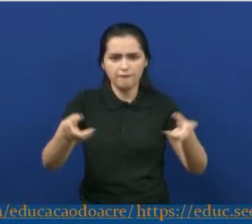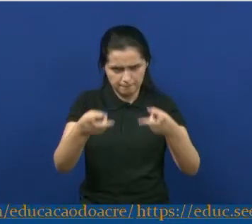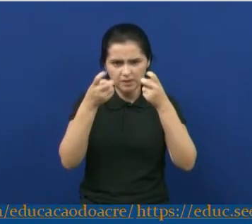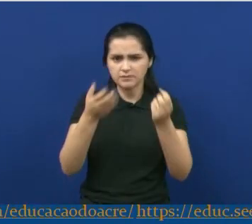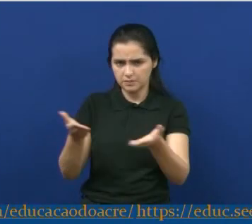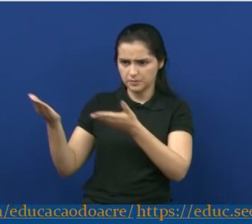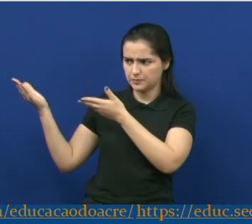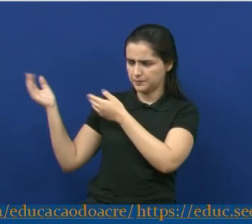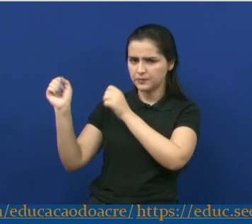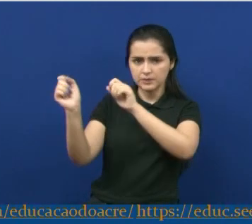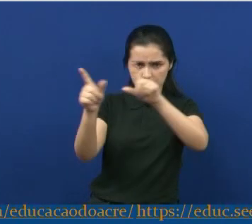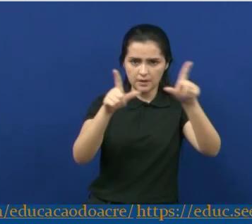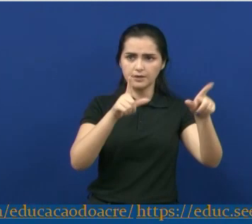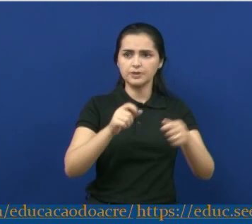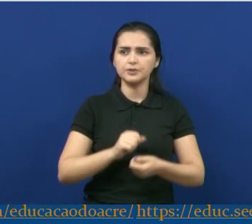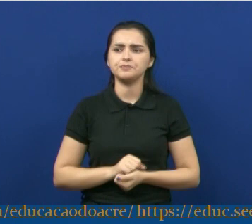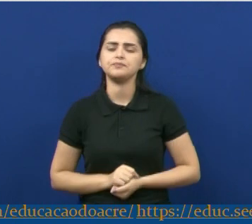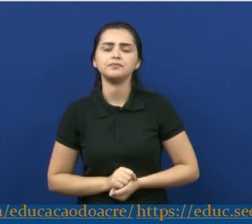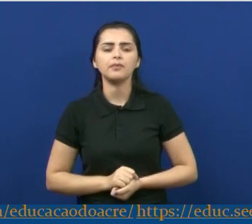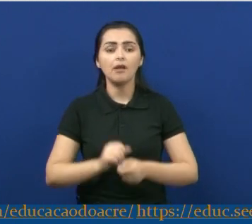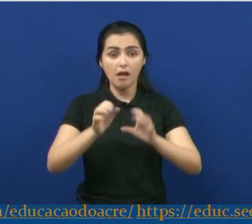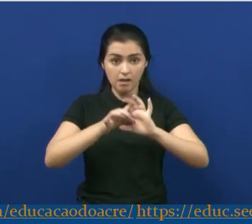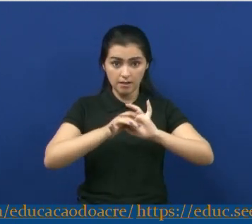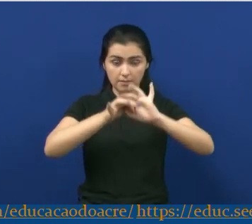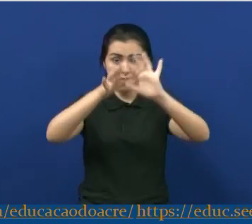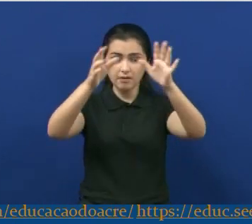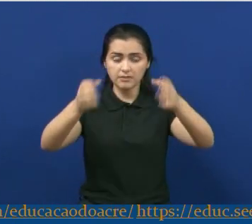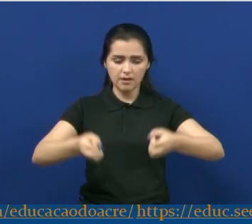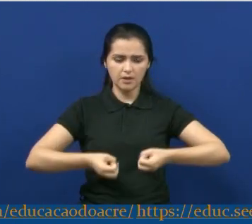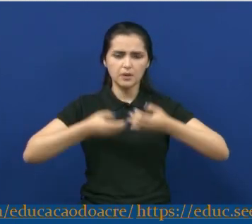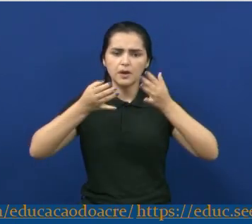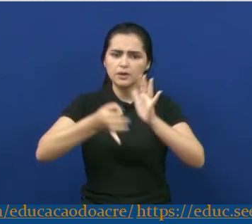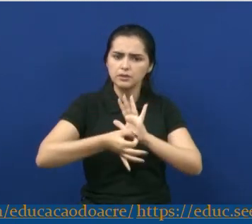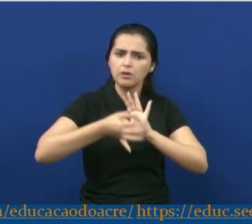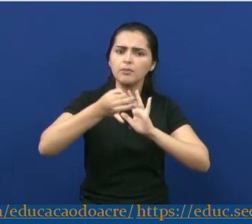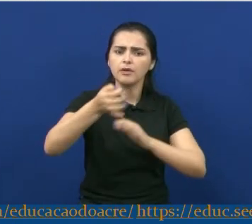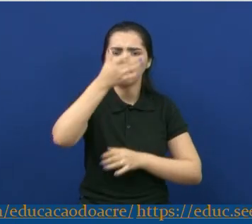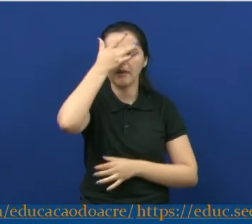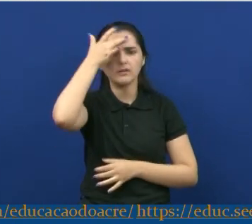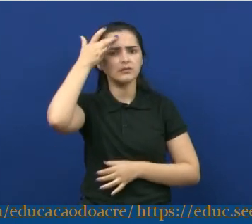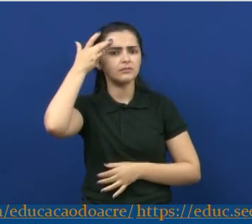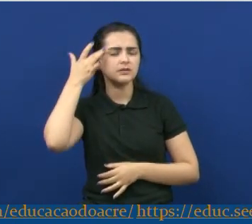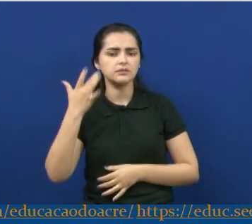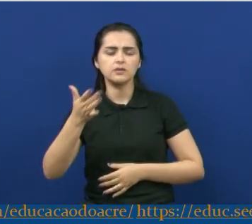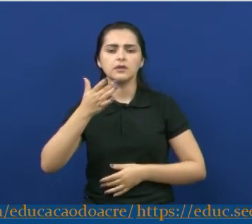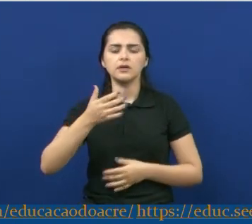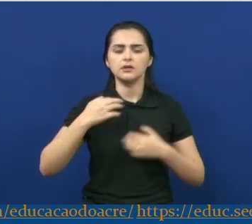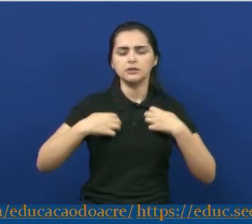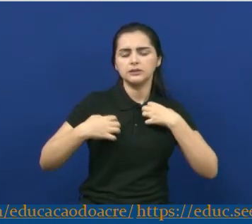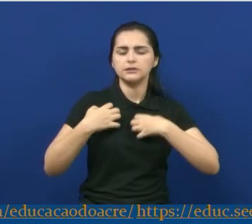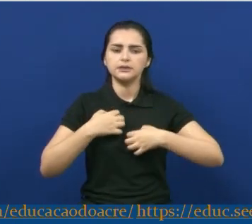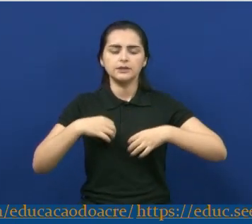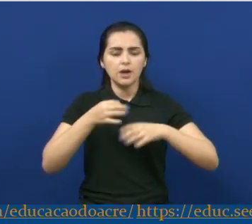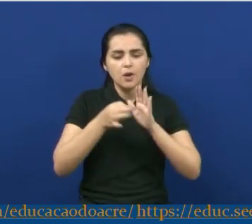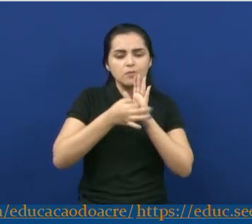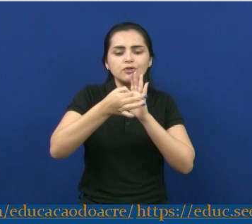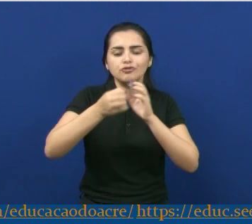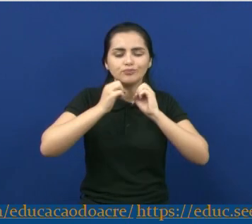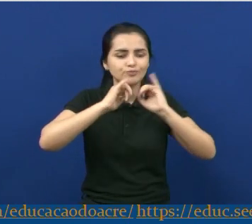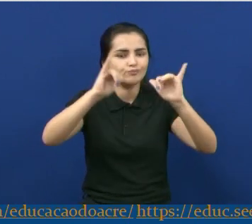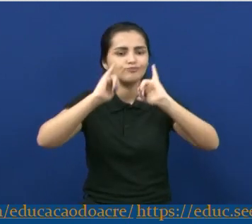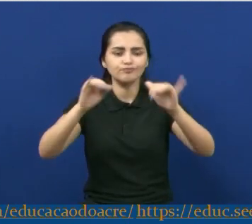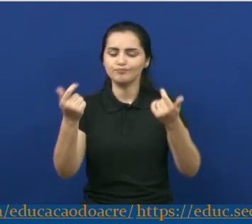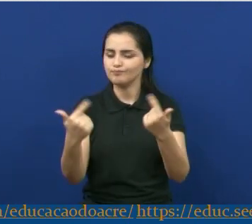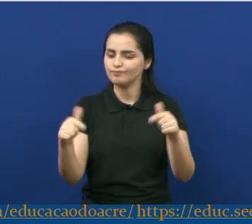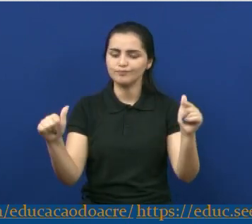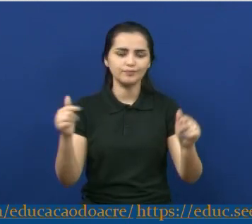slide. A liberdade de expressão é o direito que permite às pessoas manifestarem suas opiniões sem